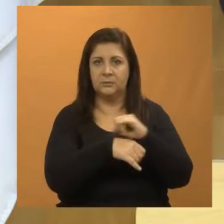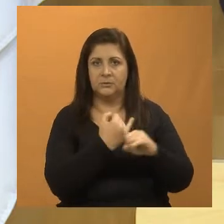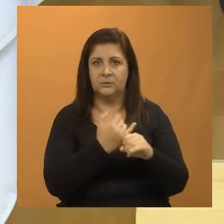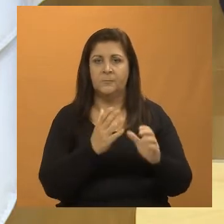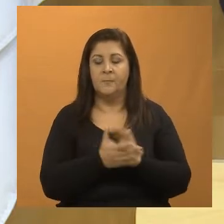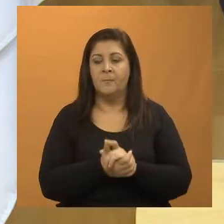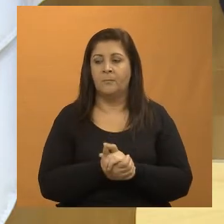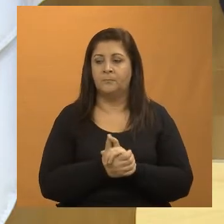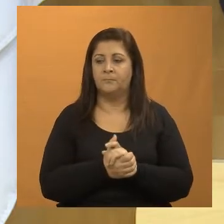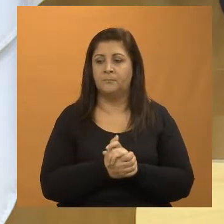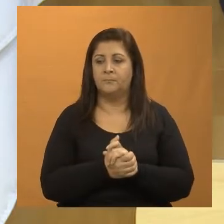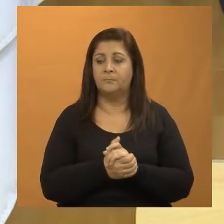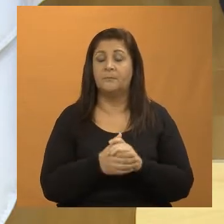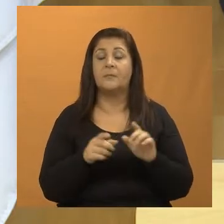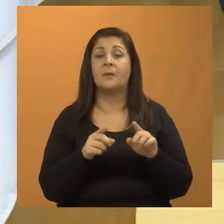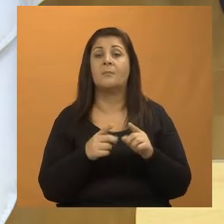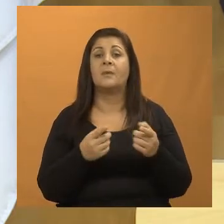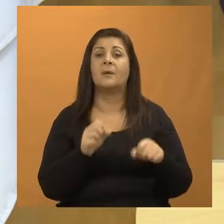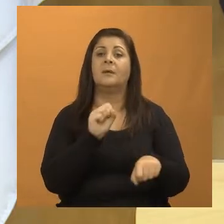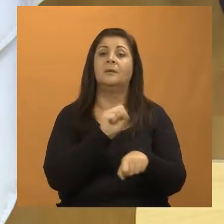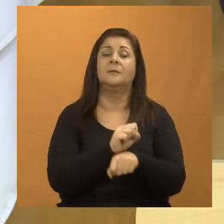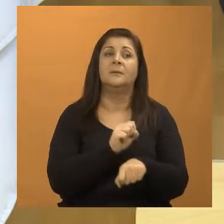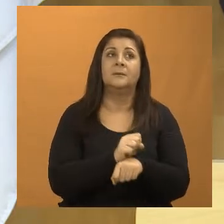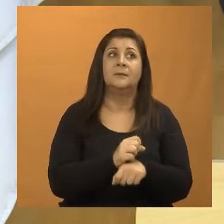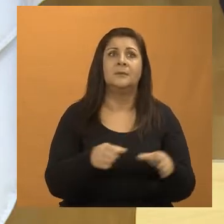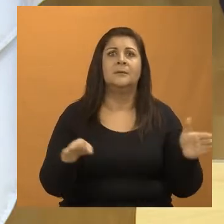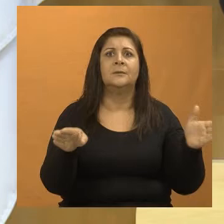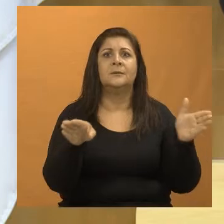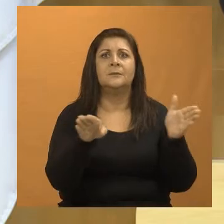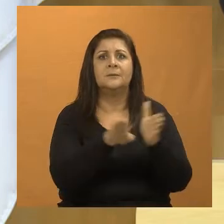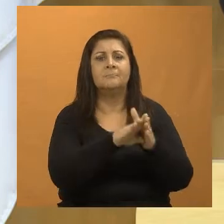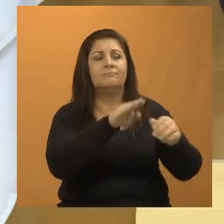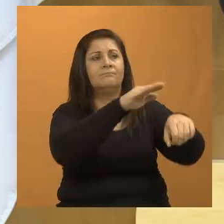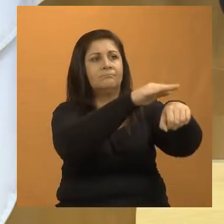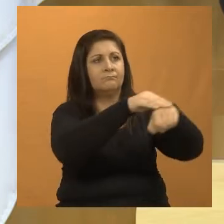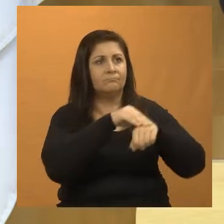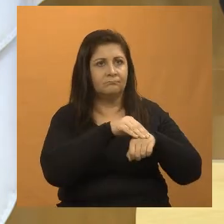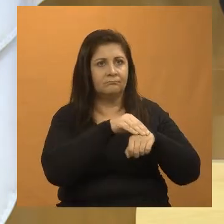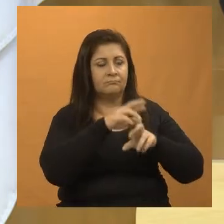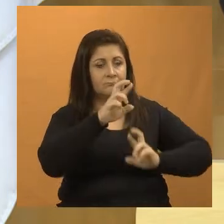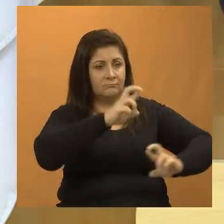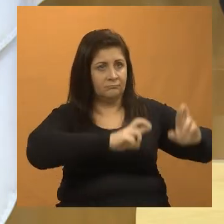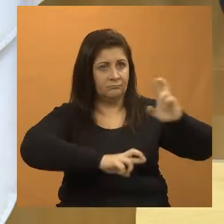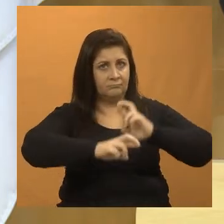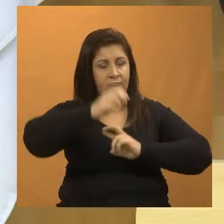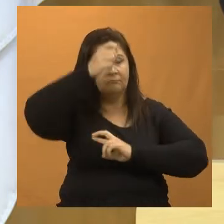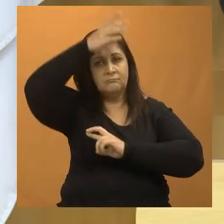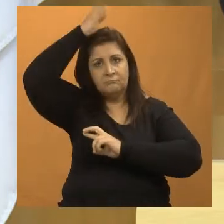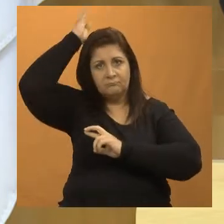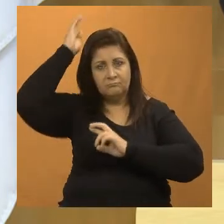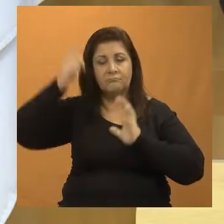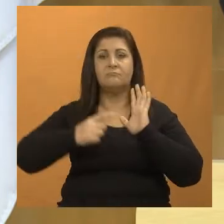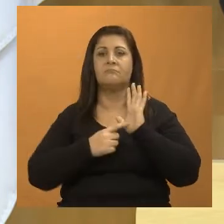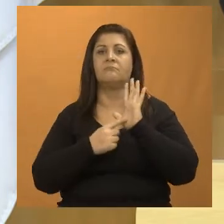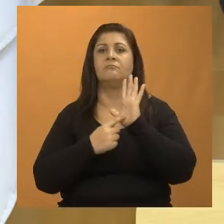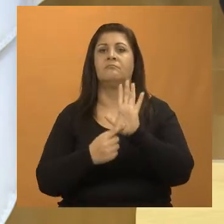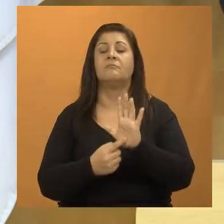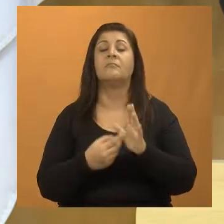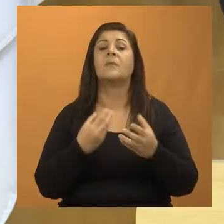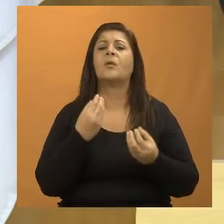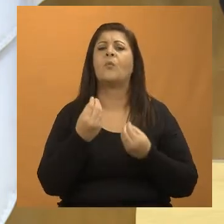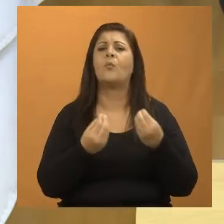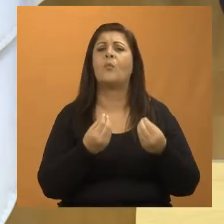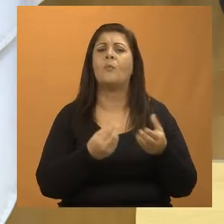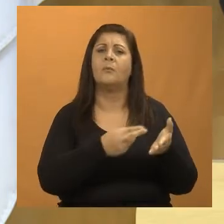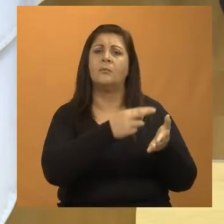o momento de solicitar ao bombeiro a vistoria, eu quero apresentar para os senhores quais são os documentos que